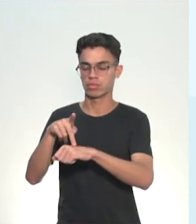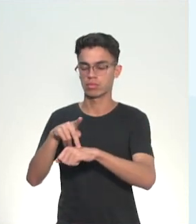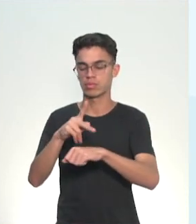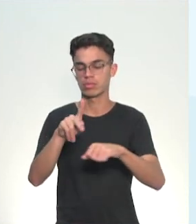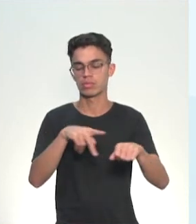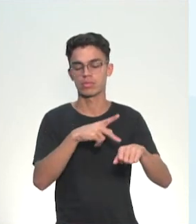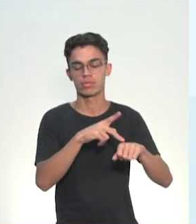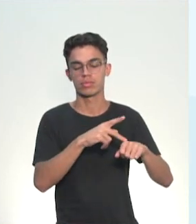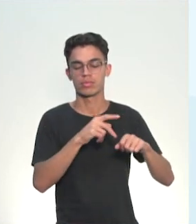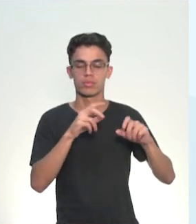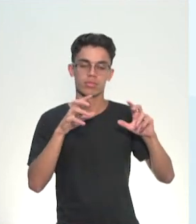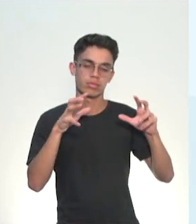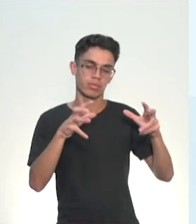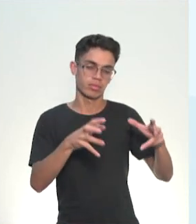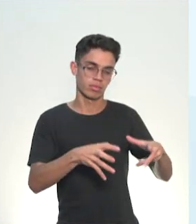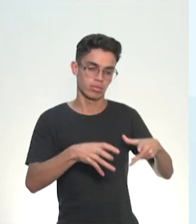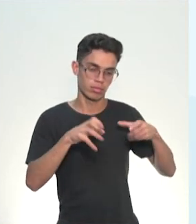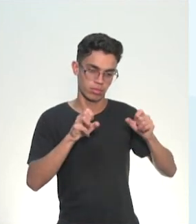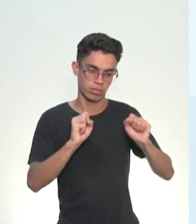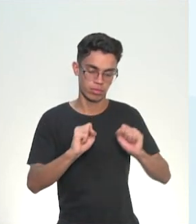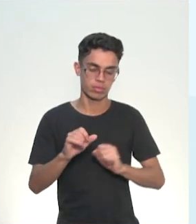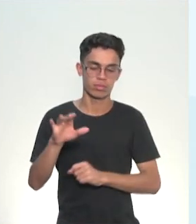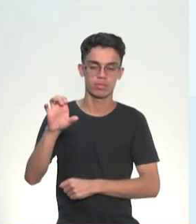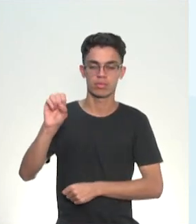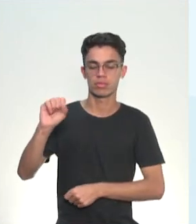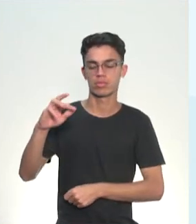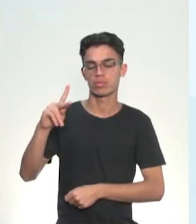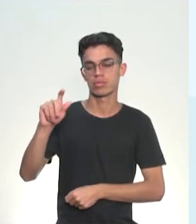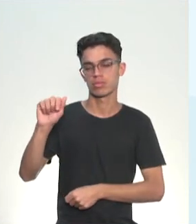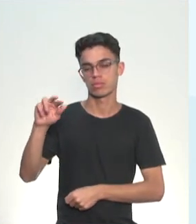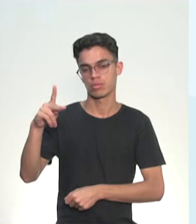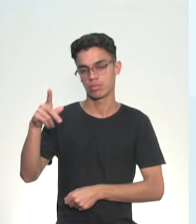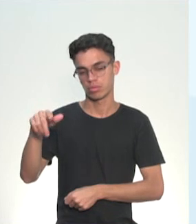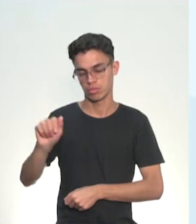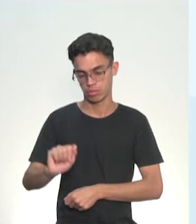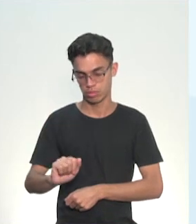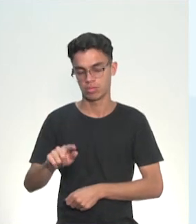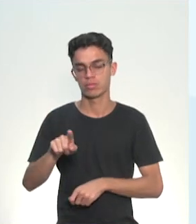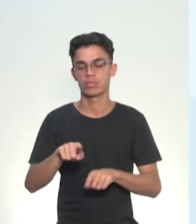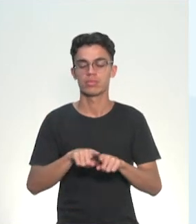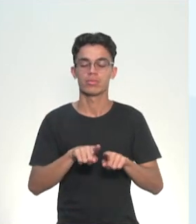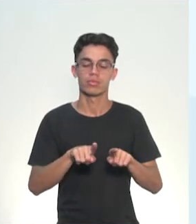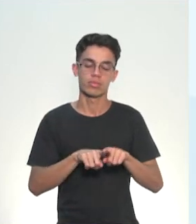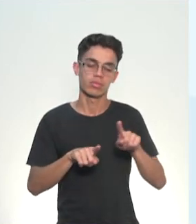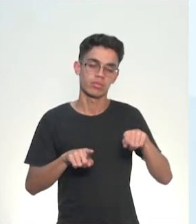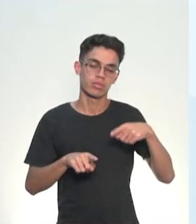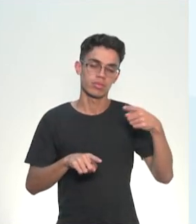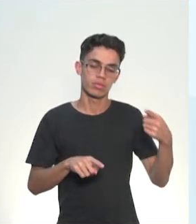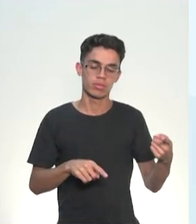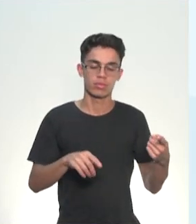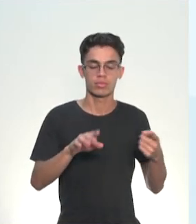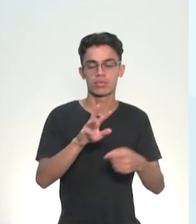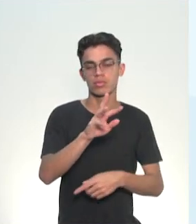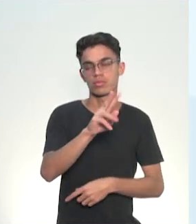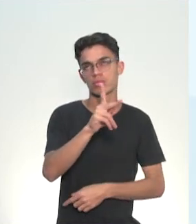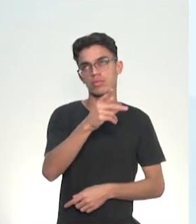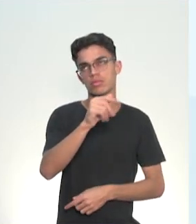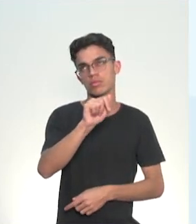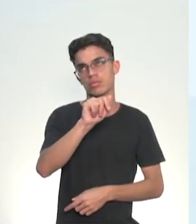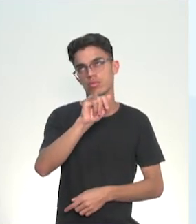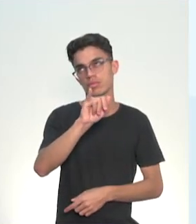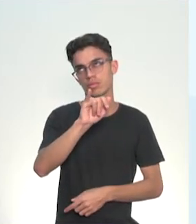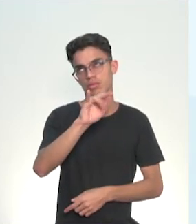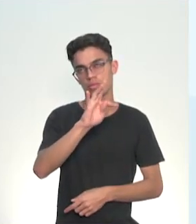as colônias, né, na época, espanholas, e até as não espanholas, como é o caso do Haiti, que foi colônia